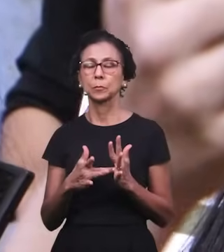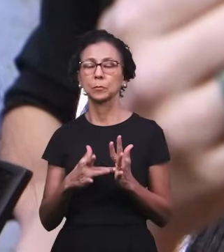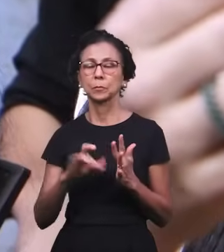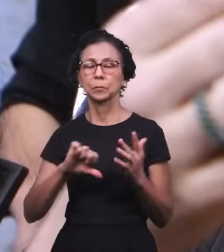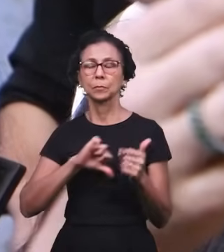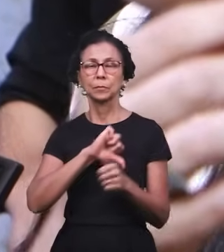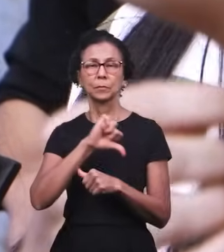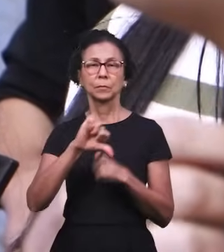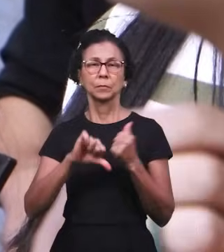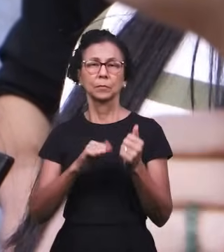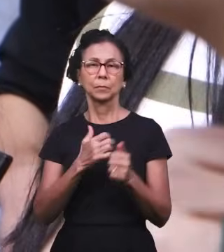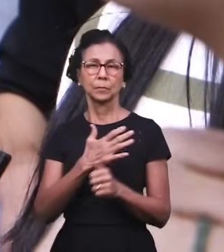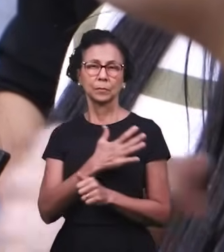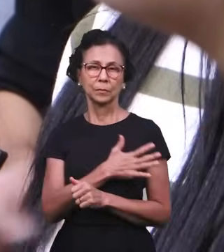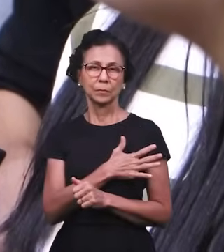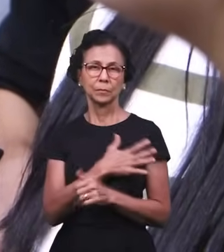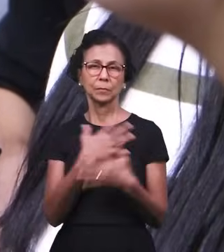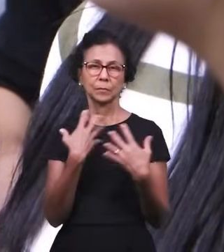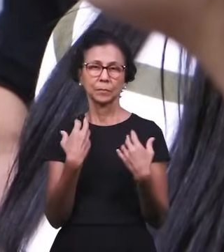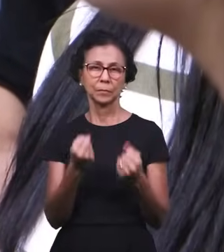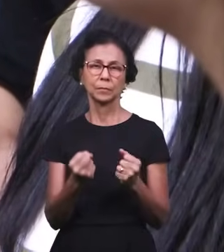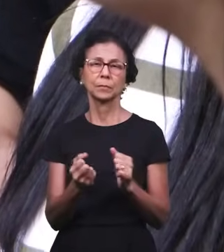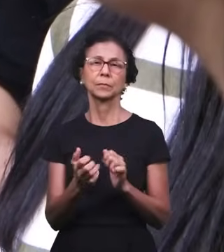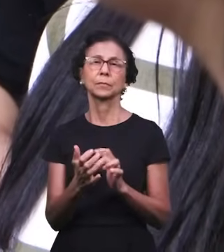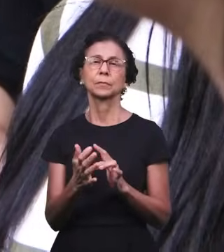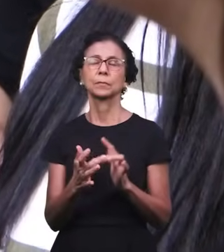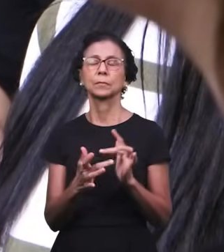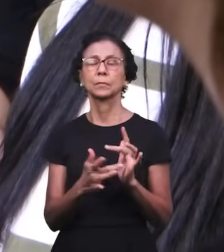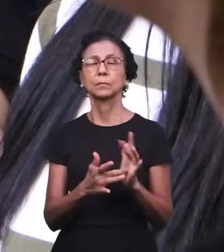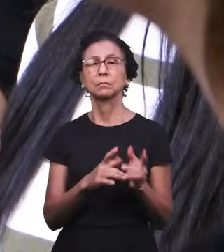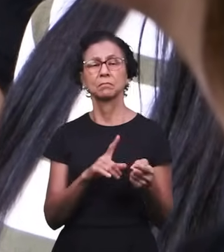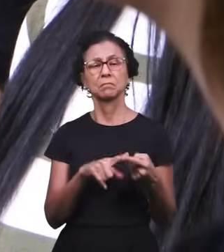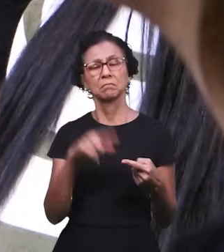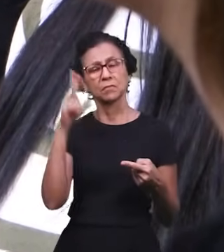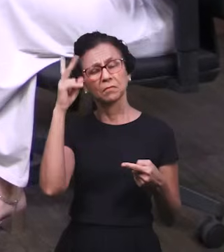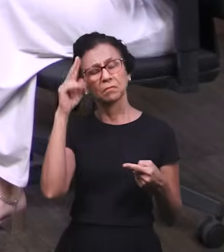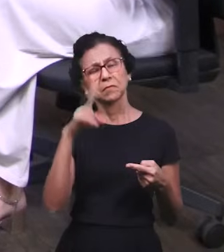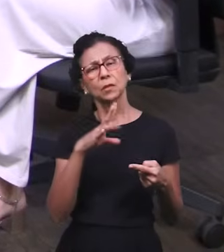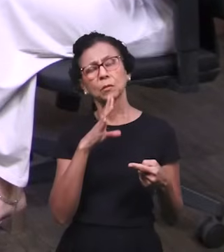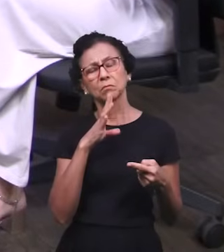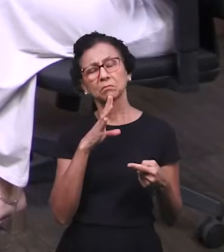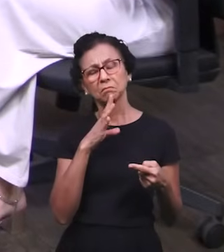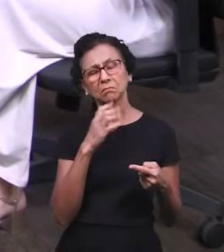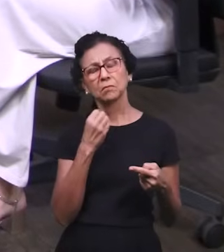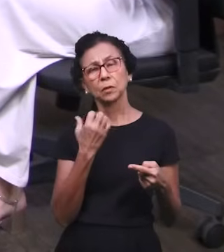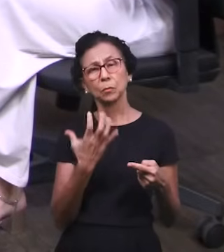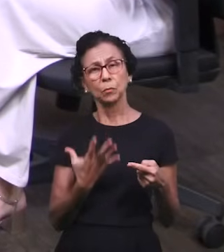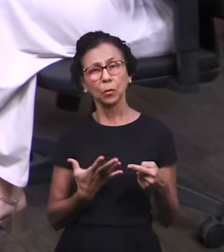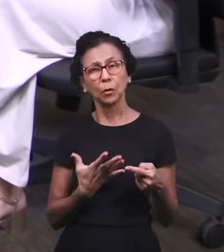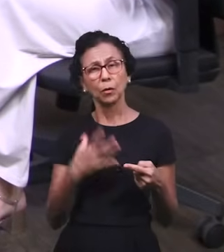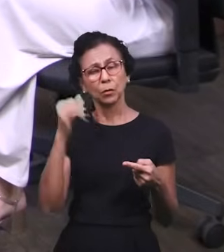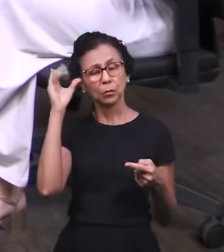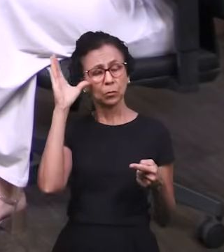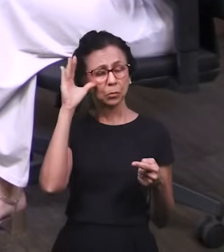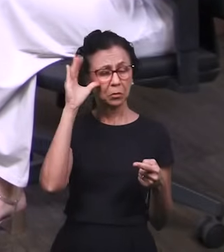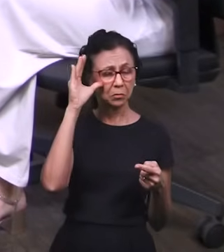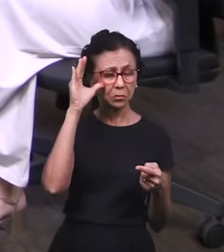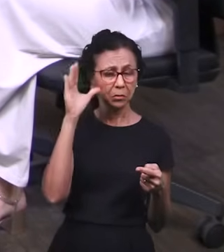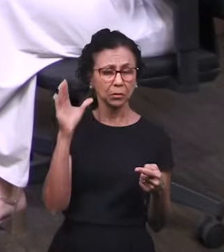bom, mas todo mundo conhece e isso não transforma. Mas quando